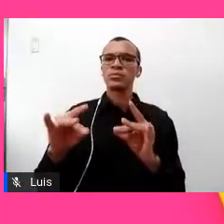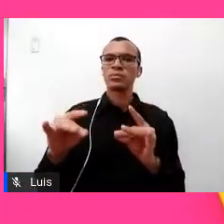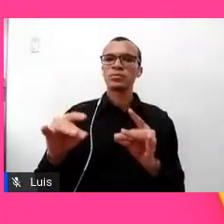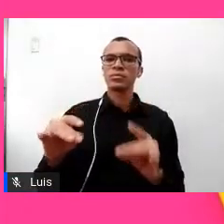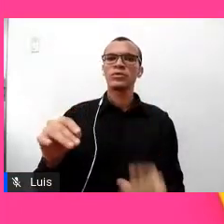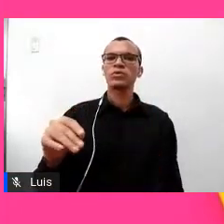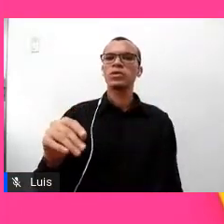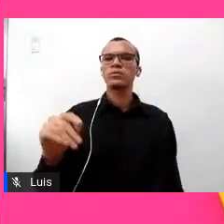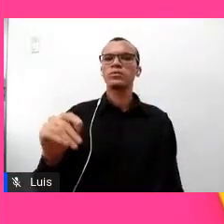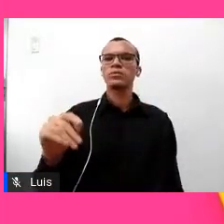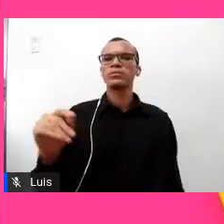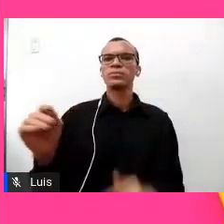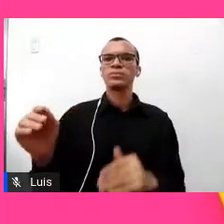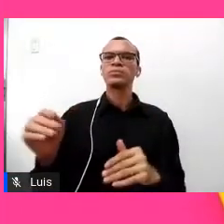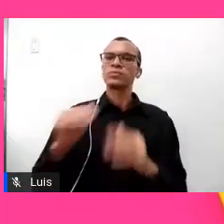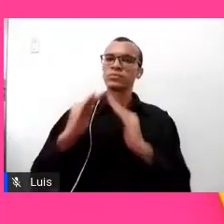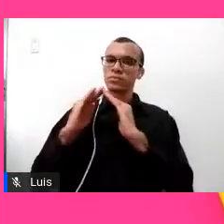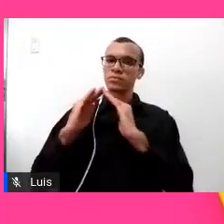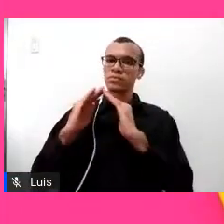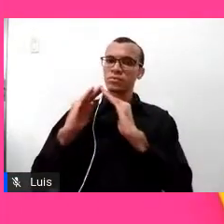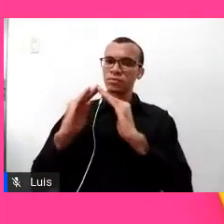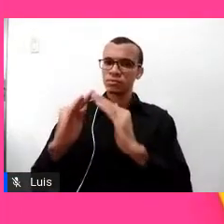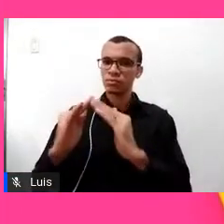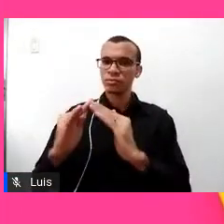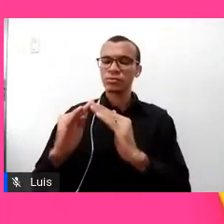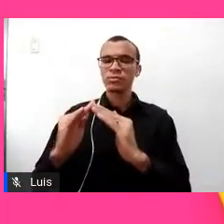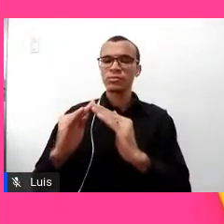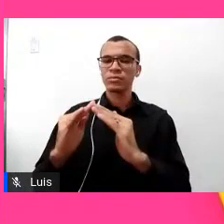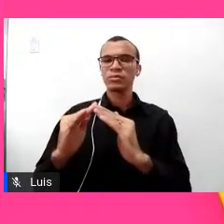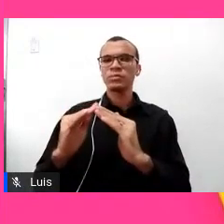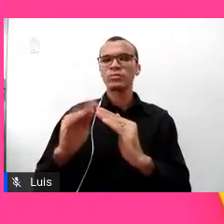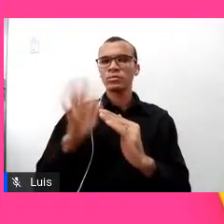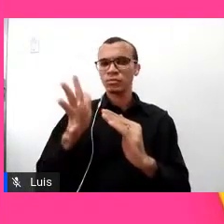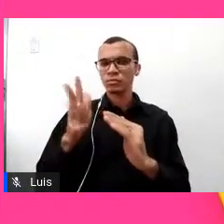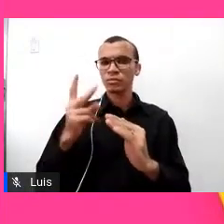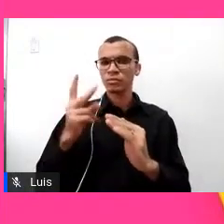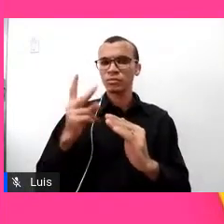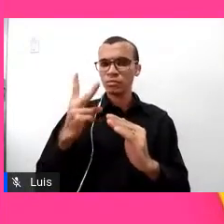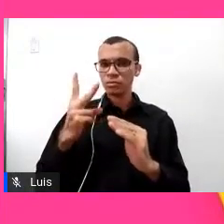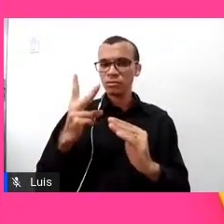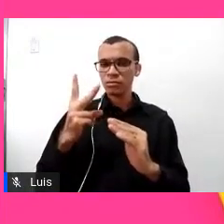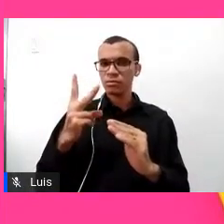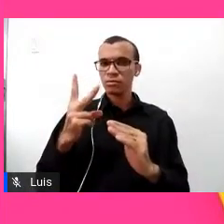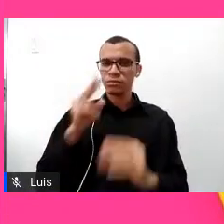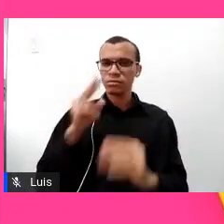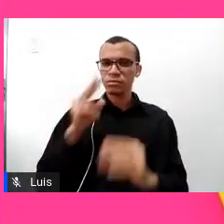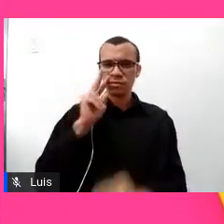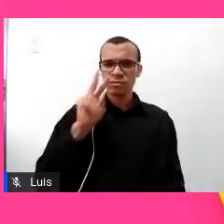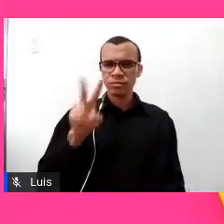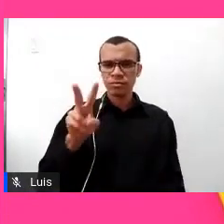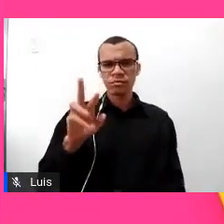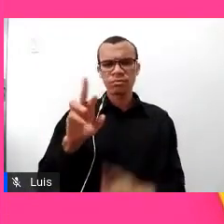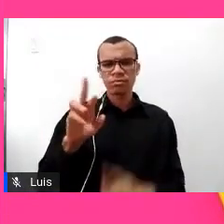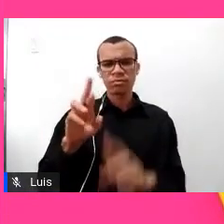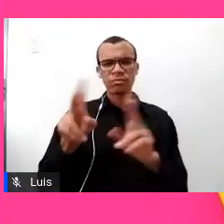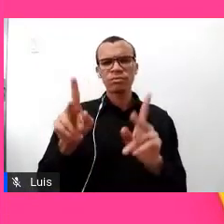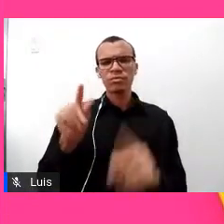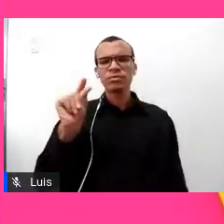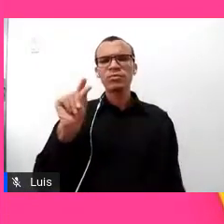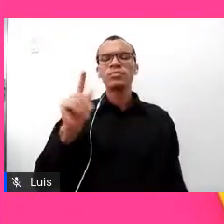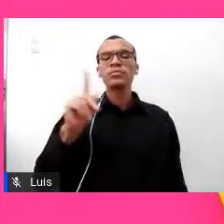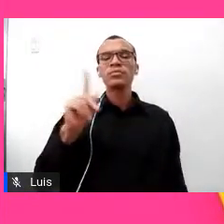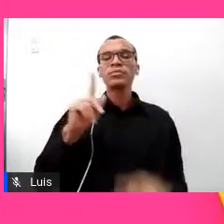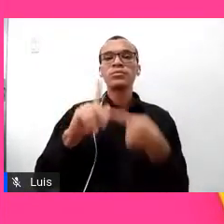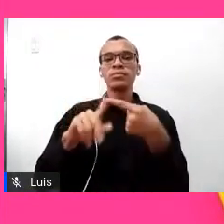e esse telhado aqui, ó. Se vocês olharem, vocês vão ver que tem uma pequena diferença. Por quê? porque